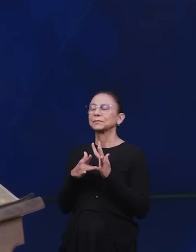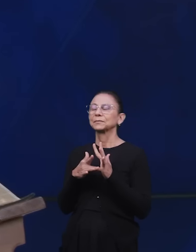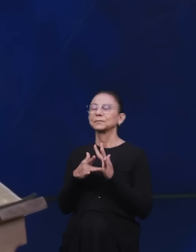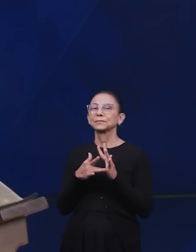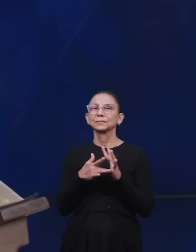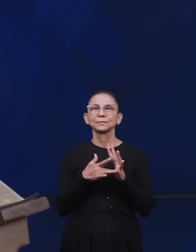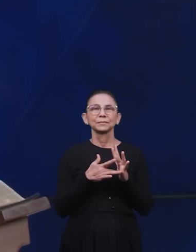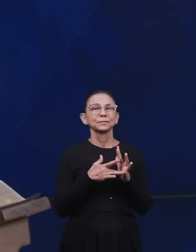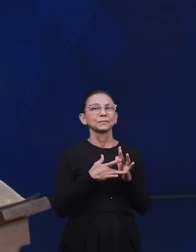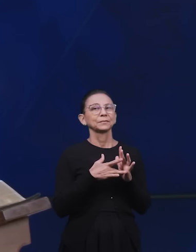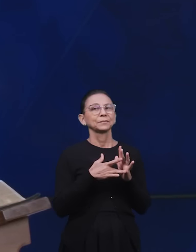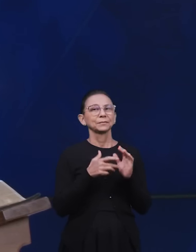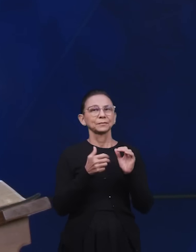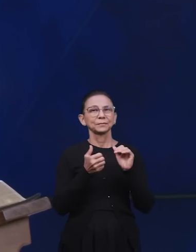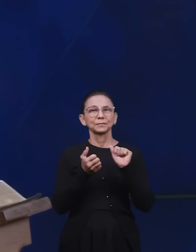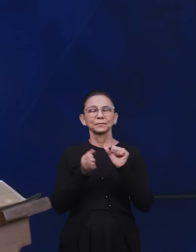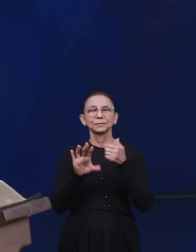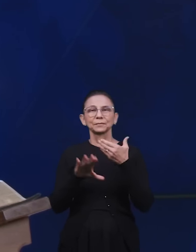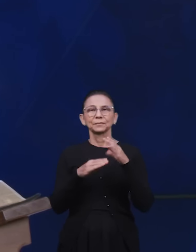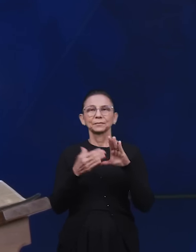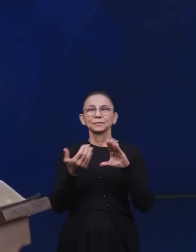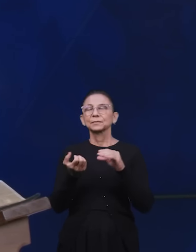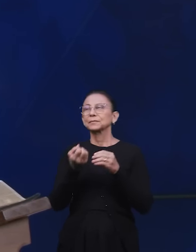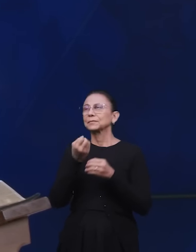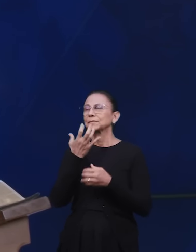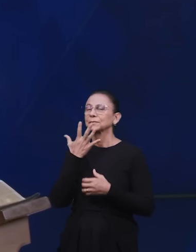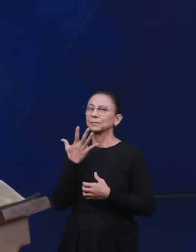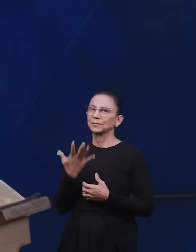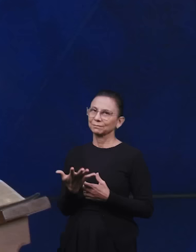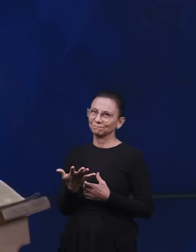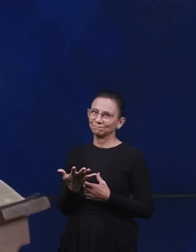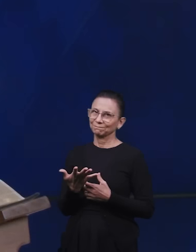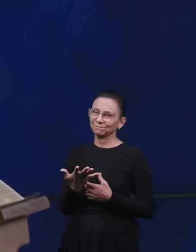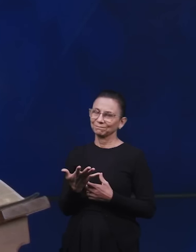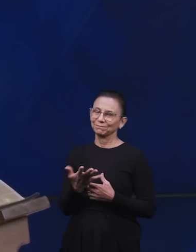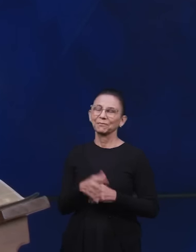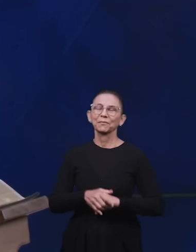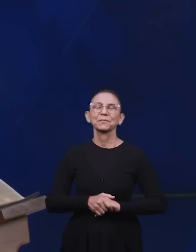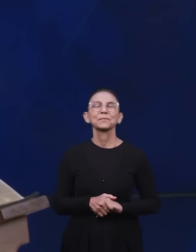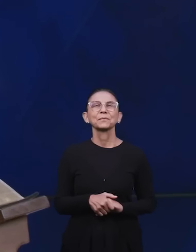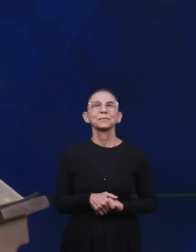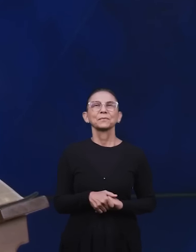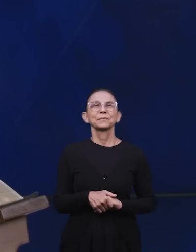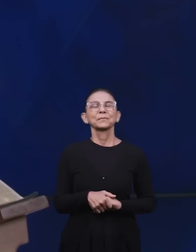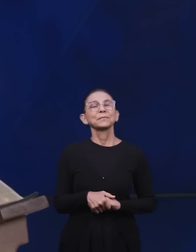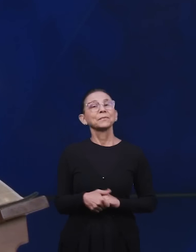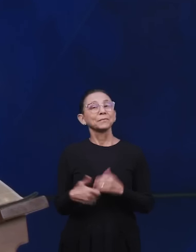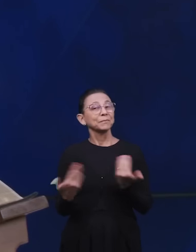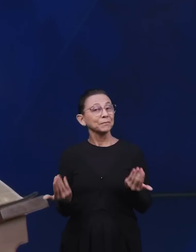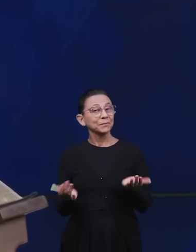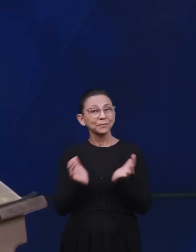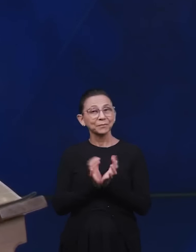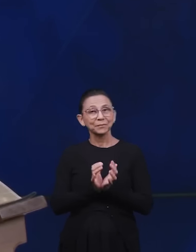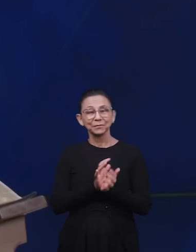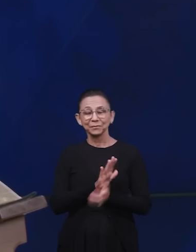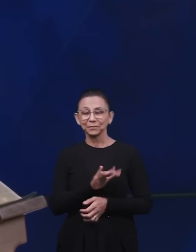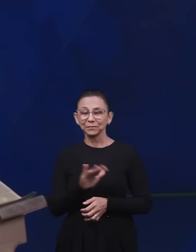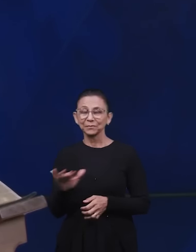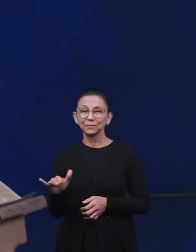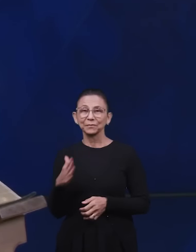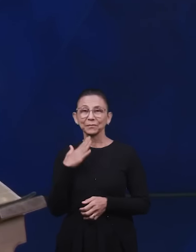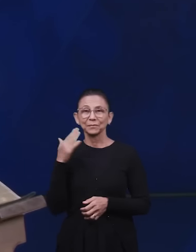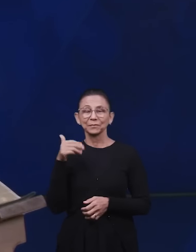Glória a Jesus. Bom é louvar ao Senhor, muito melhor é louvar ao Senhor com as